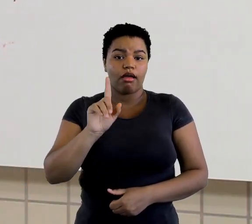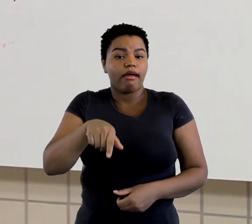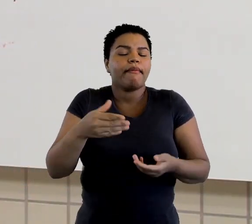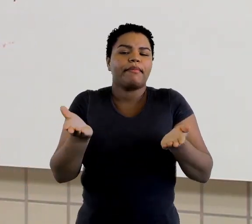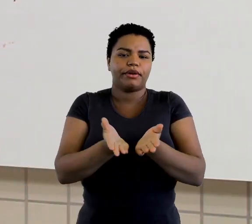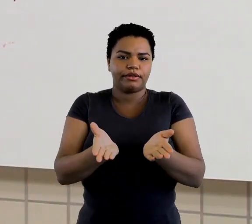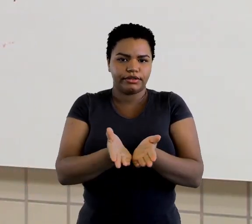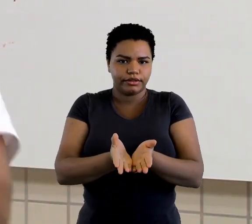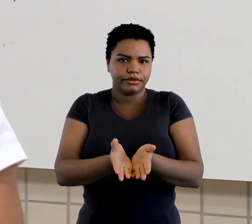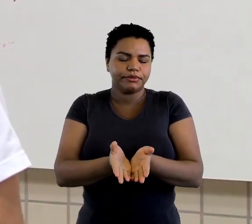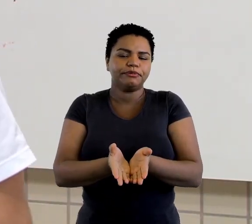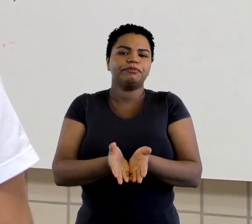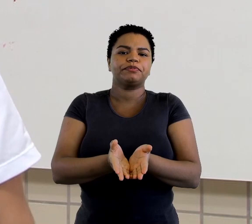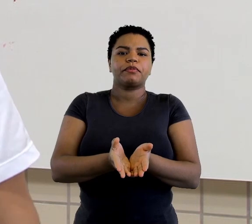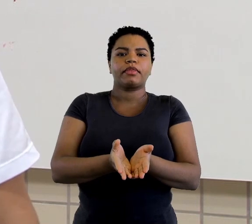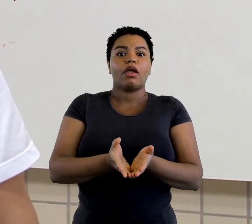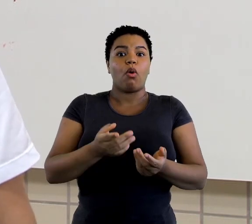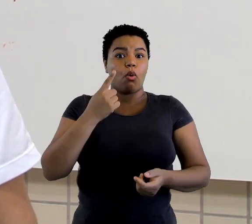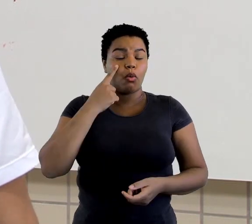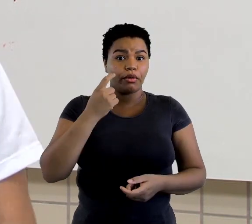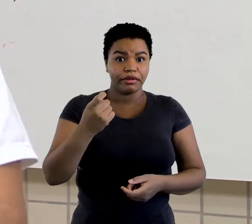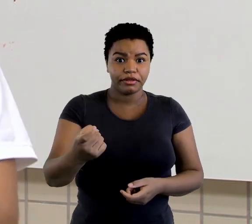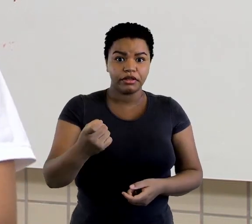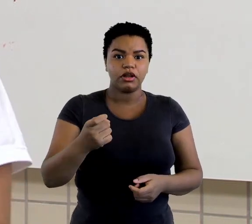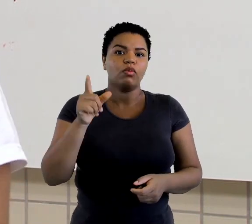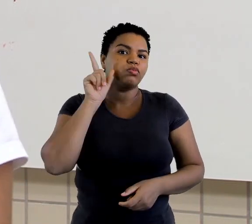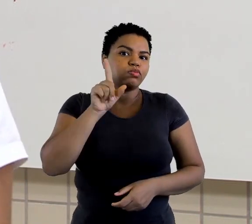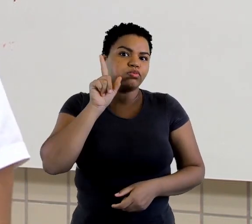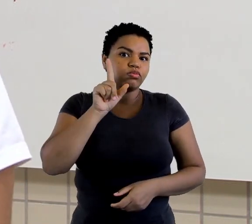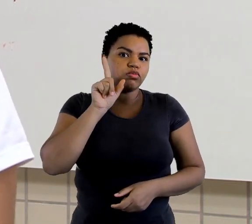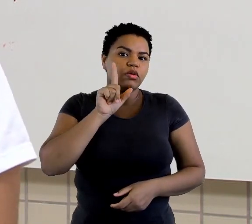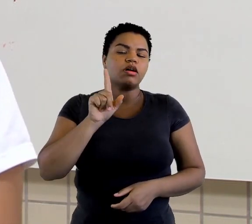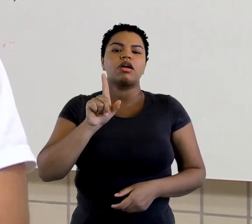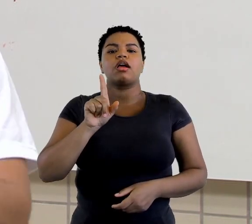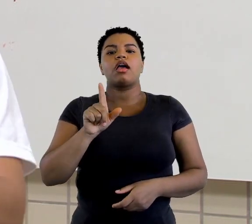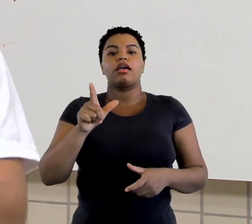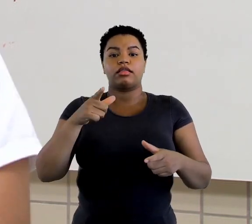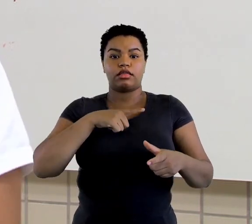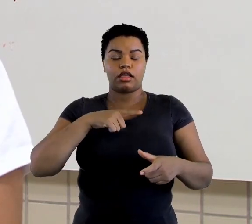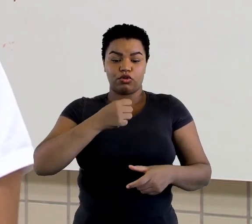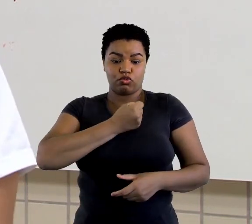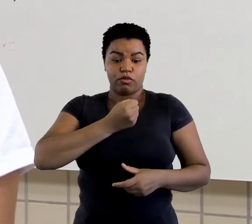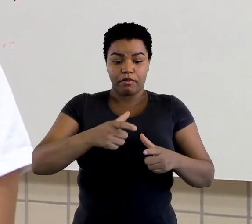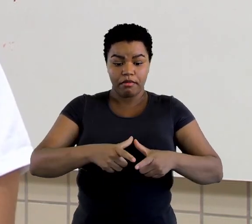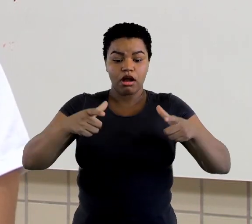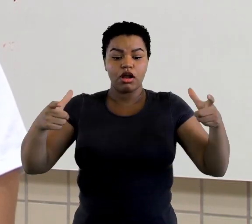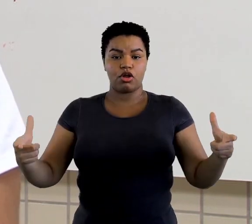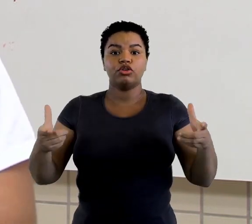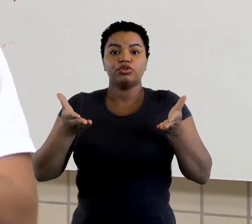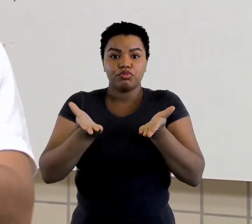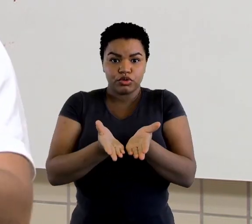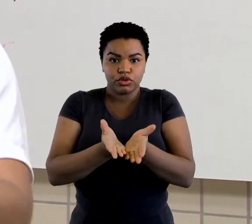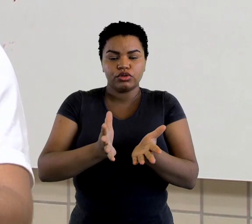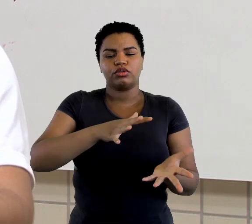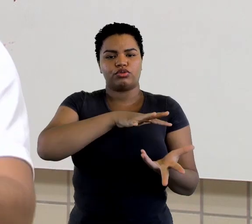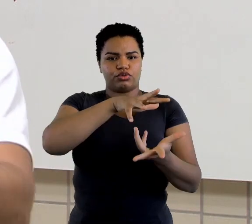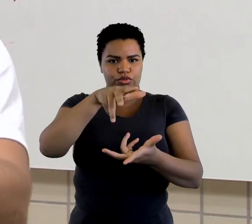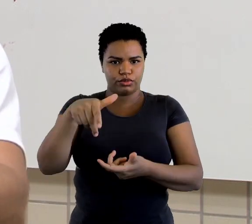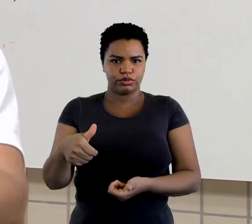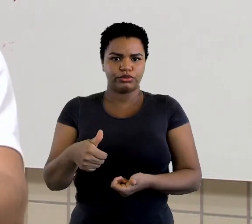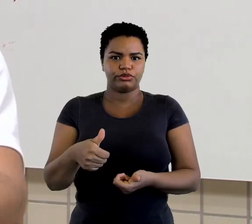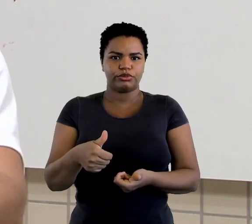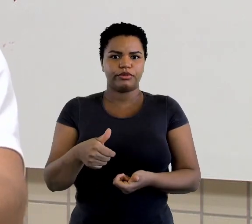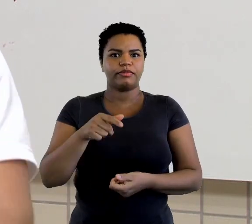Os Estados Unidos é o país que tem o maior número de protestantes do mundo. Isso